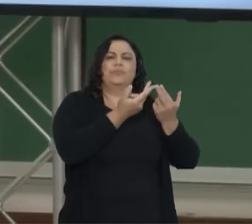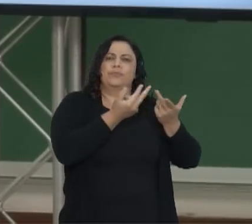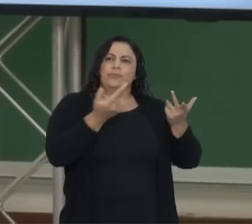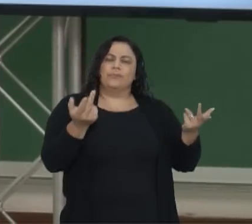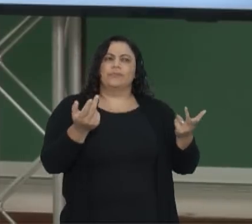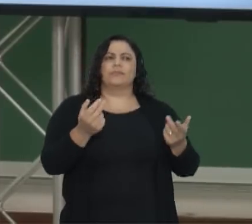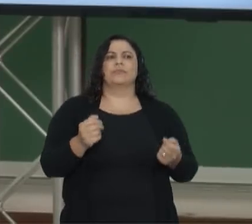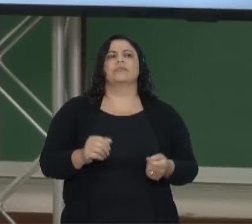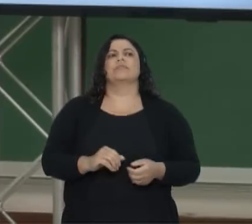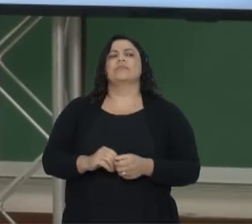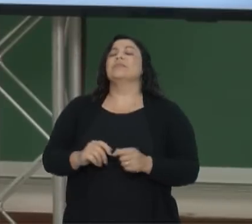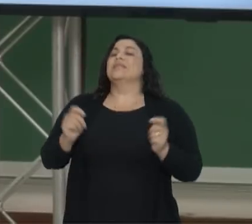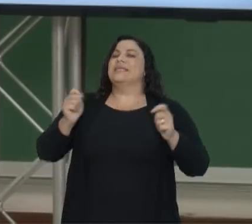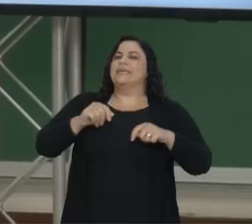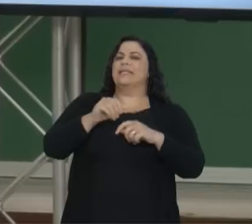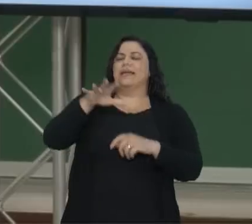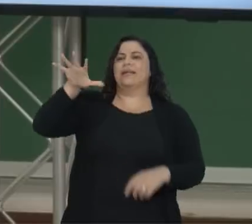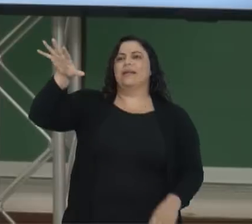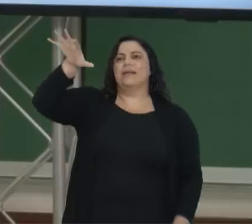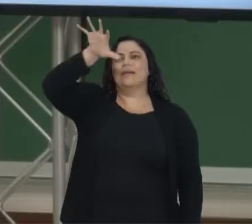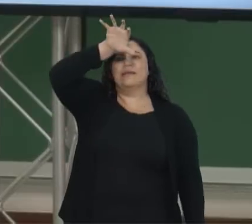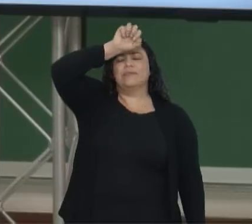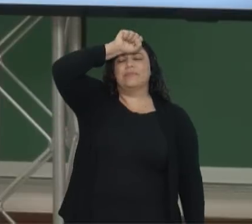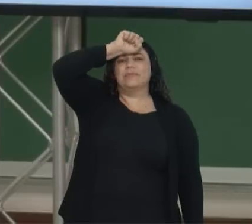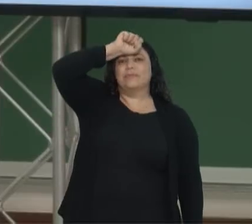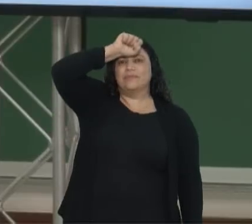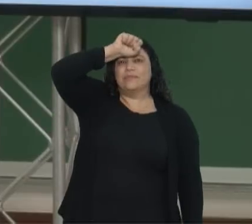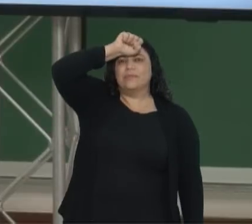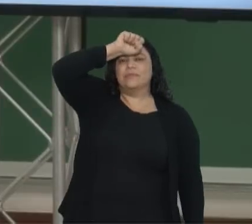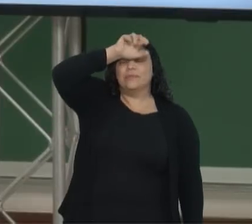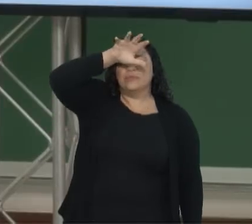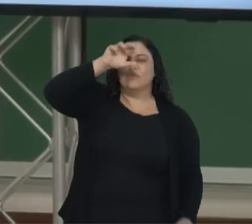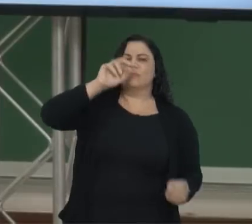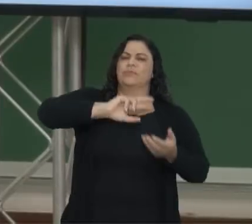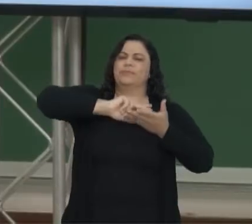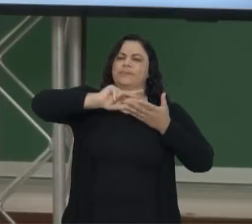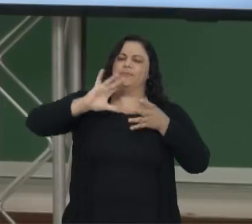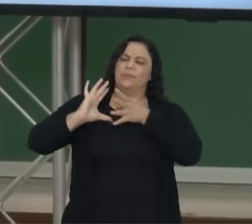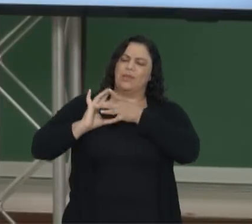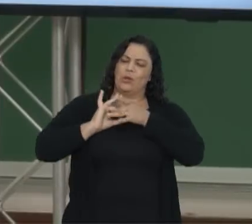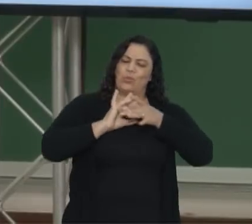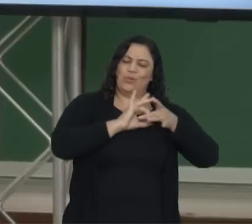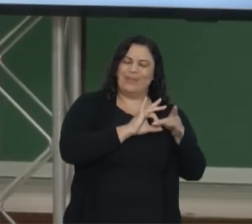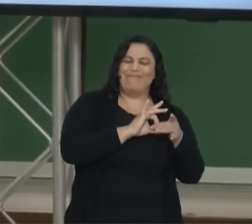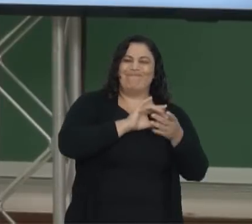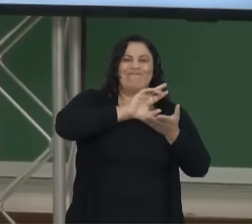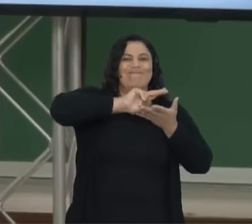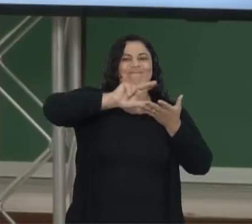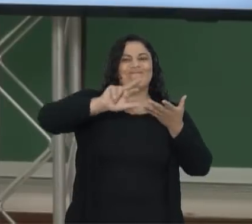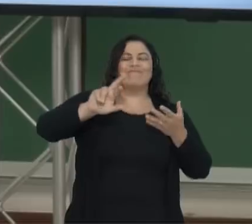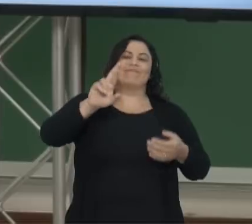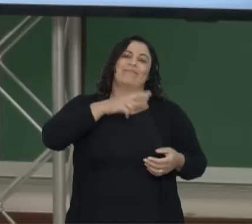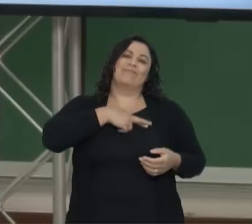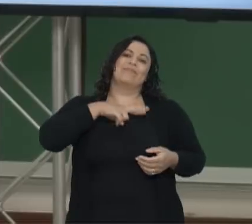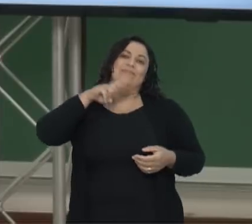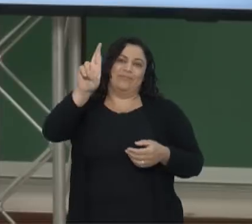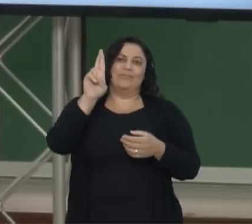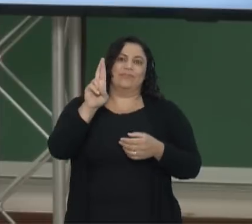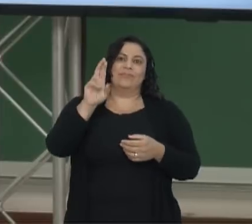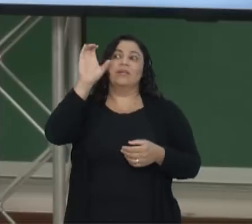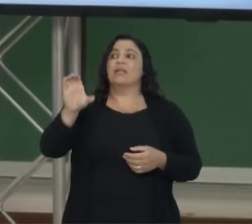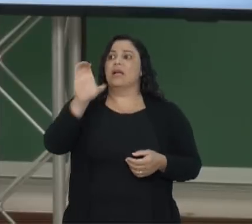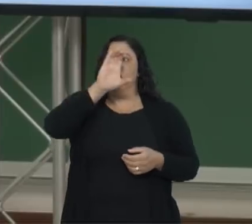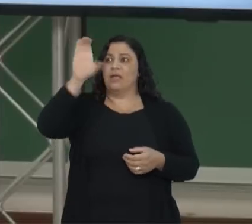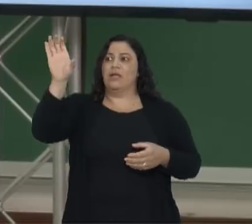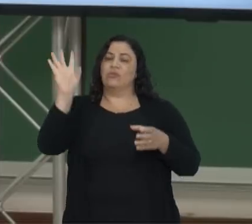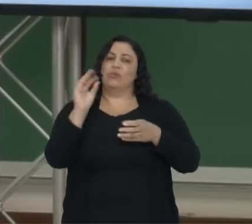aí nós vamos ter aqui, no caso da Umbanda, por exemplo, a união de várias religiões, inclusive da católica, porque aí eles fizeram